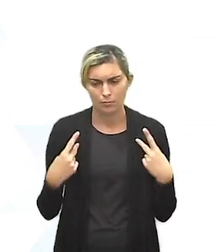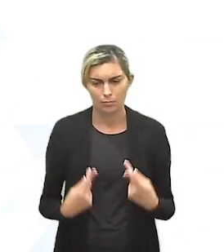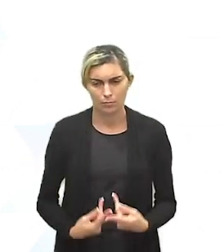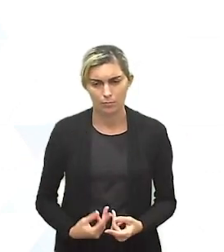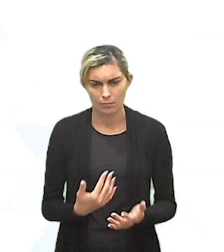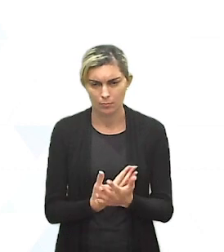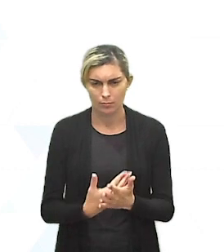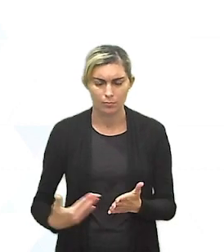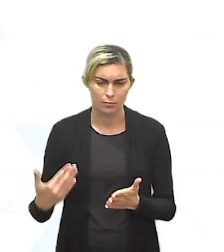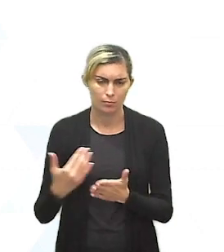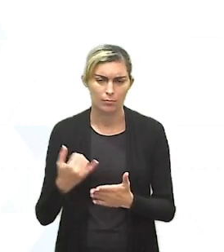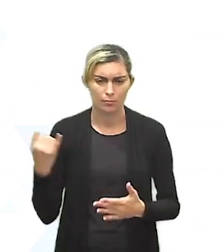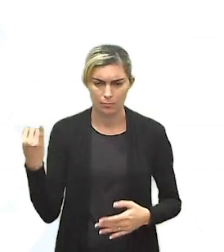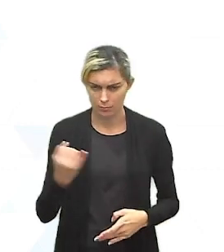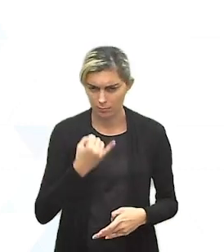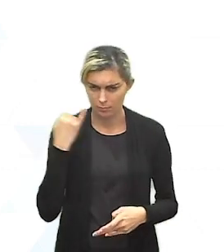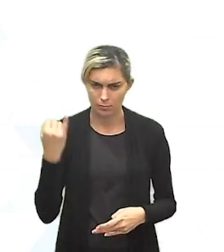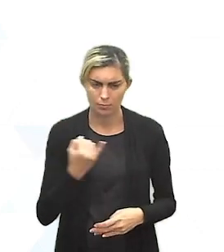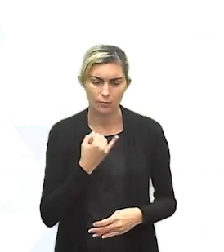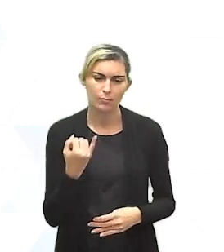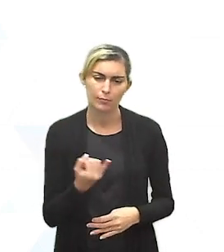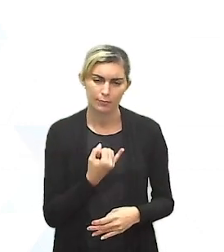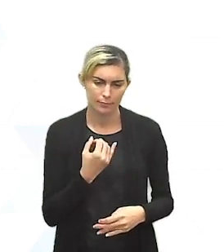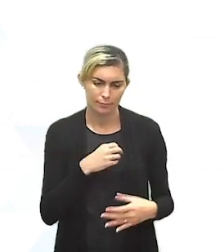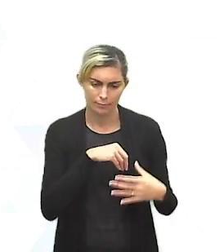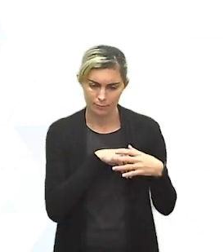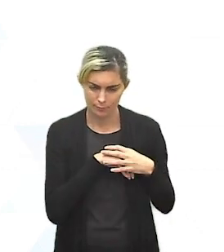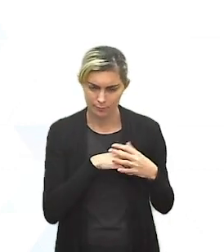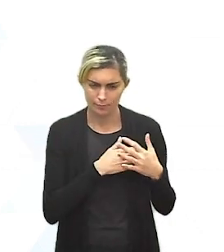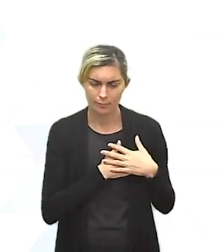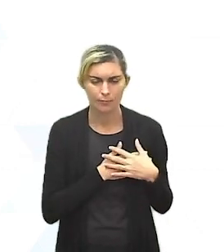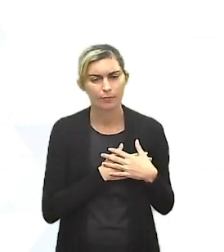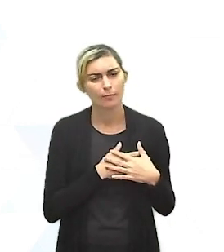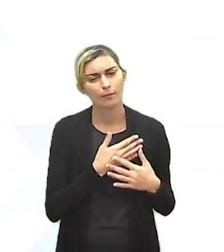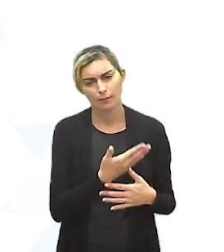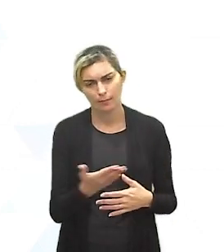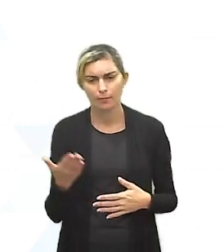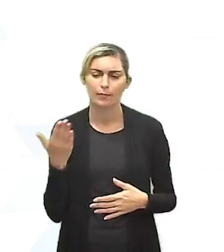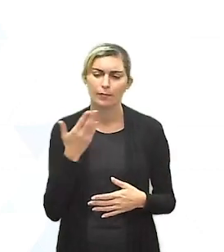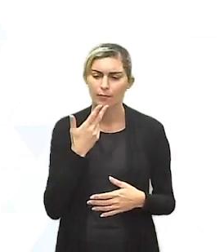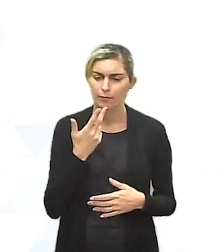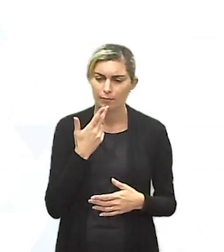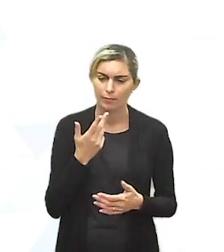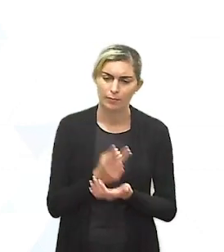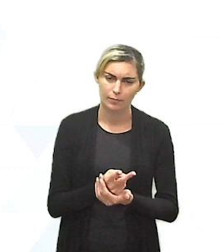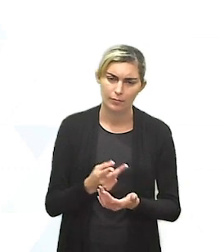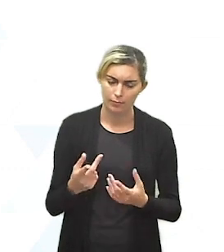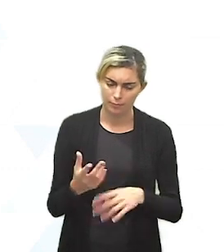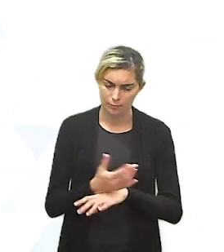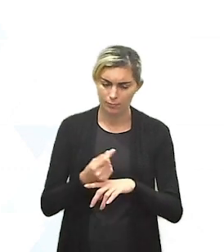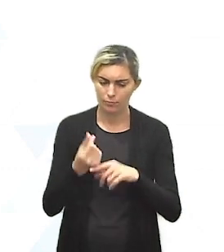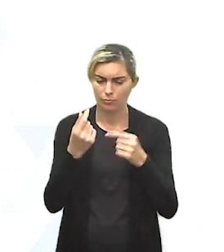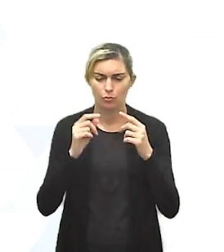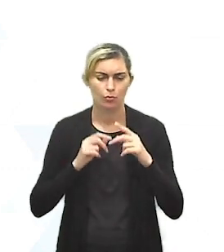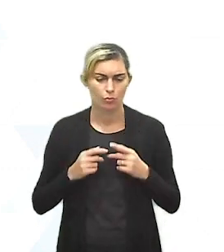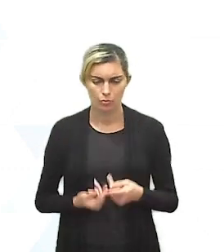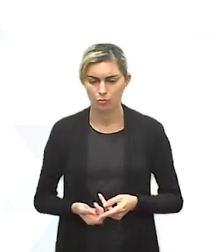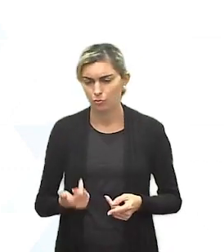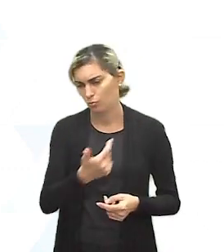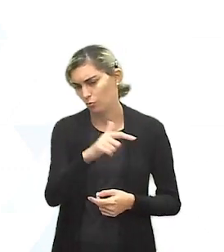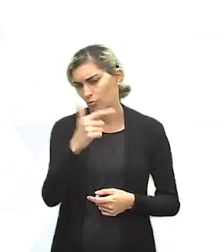mais importante, que é o coração da organização, né? A gente sabe que sem capital humano não existe